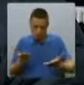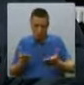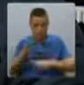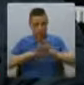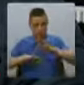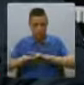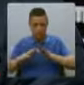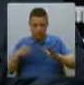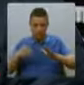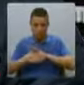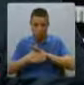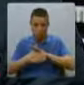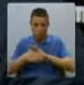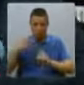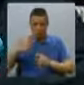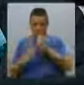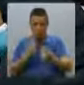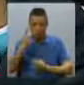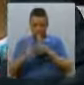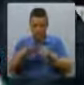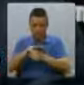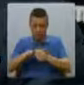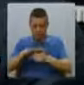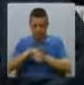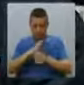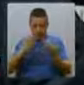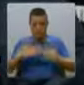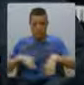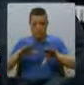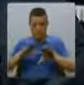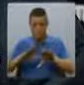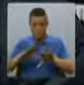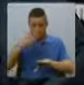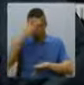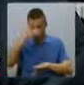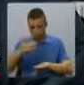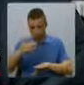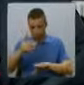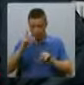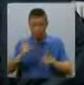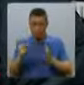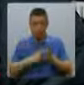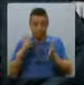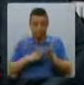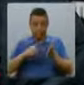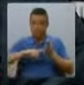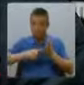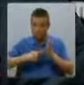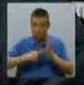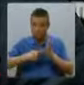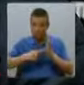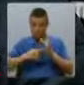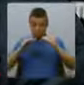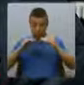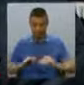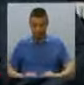fizemos um golo, criamos algumas situações de finalização, mas depois a Vitória equilibrou. A Vitória também está necessitada de pontos, está nos lugares debaixo da